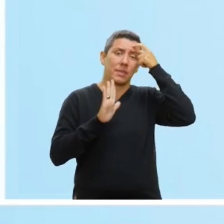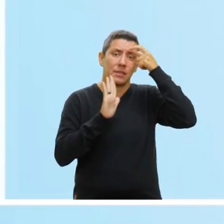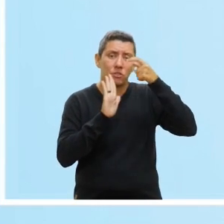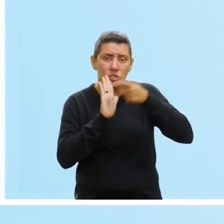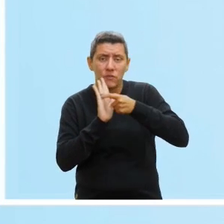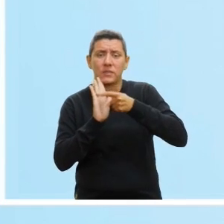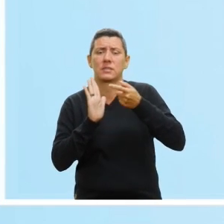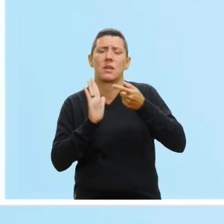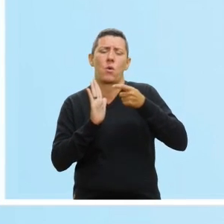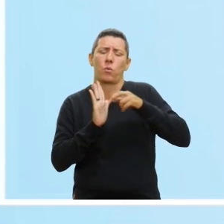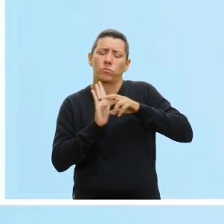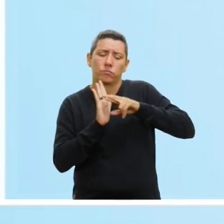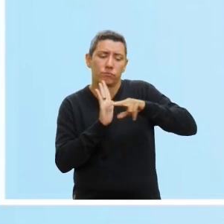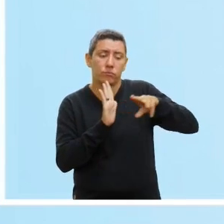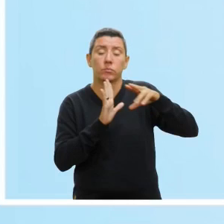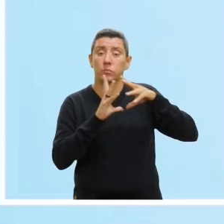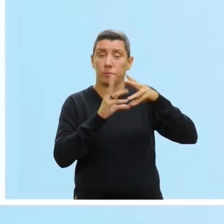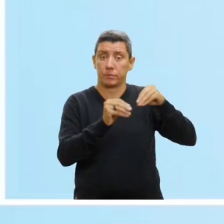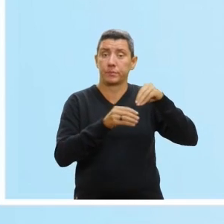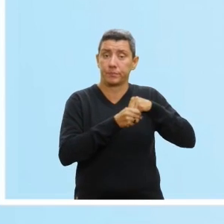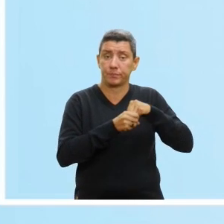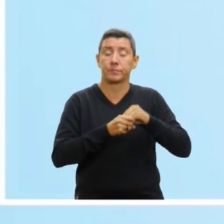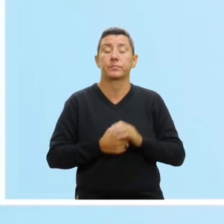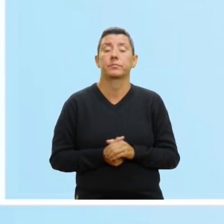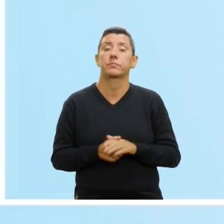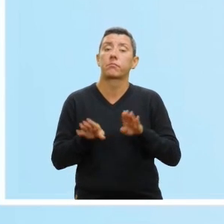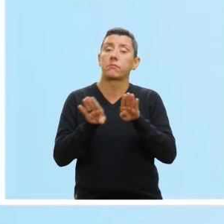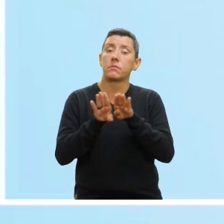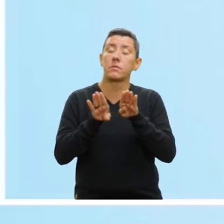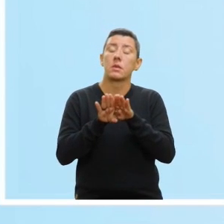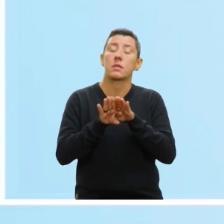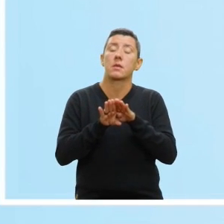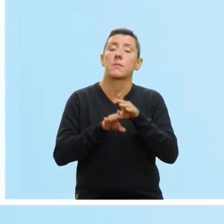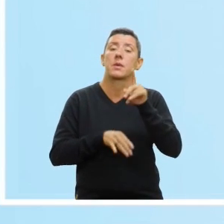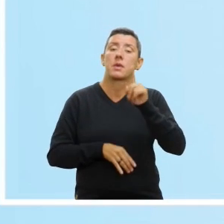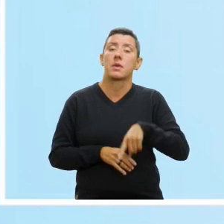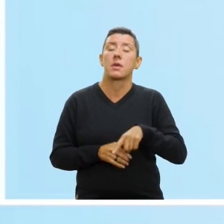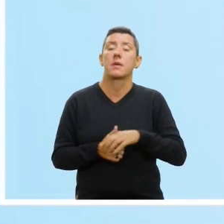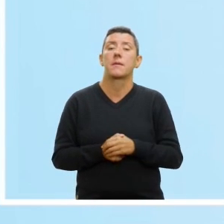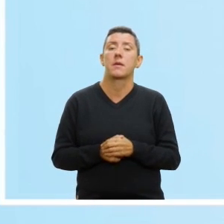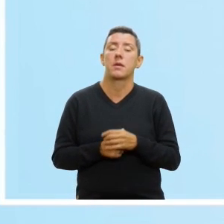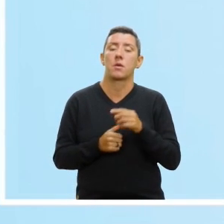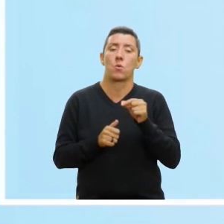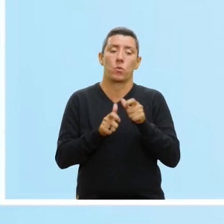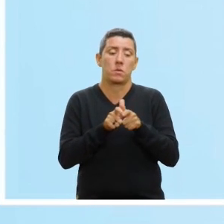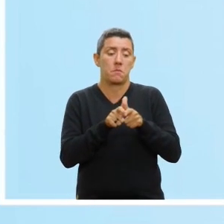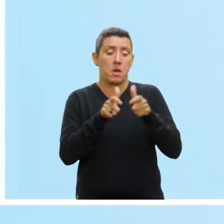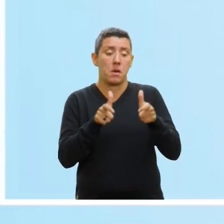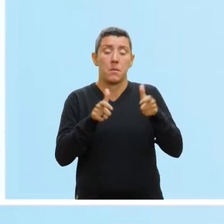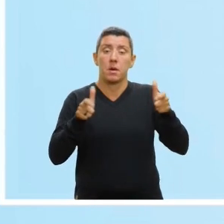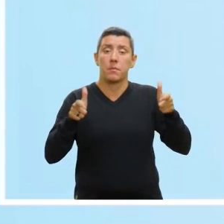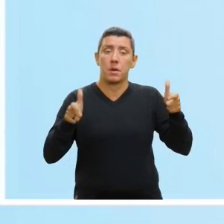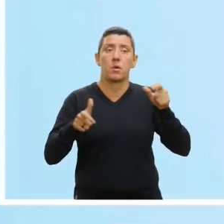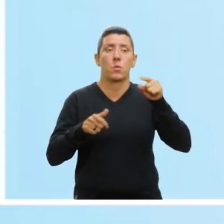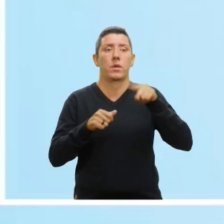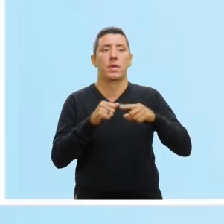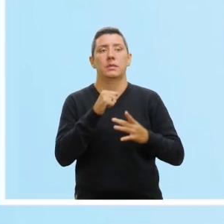redes DWDM. Tá? E algo que vem também crescendo é a questão de